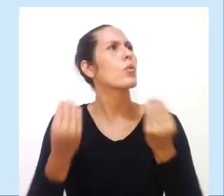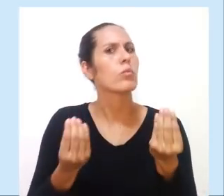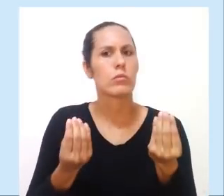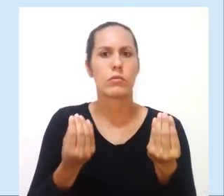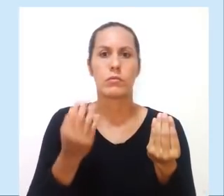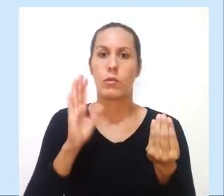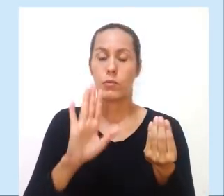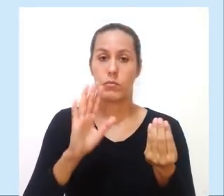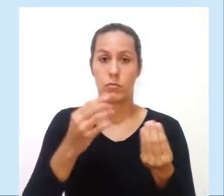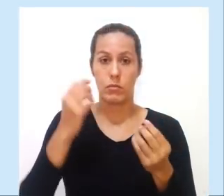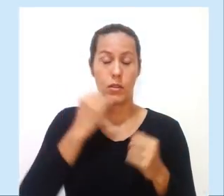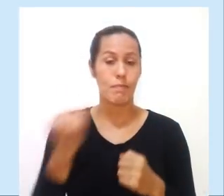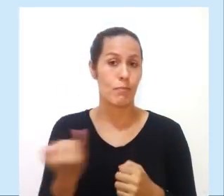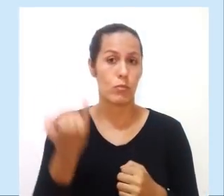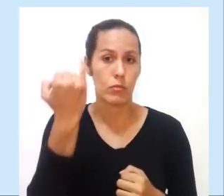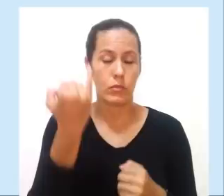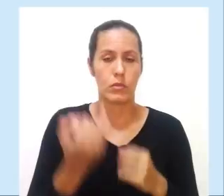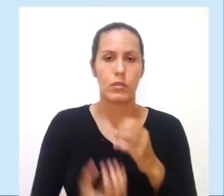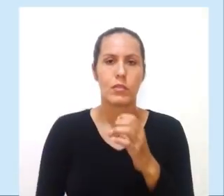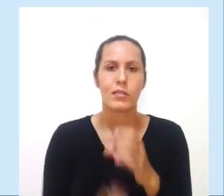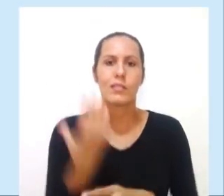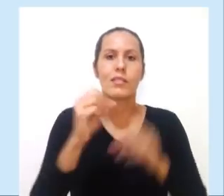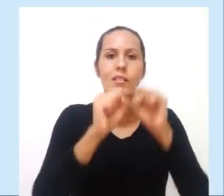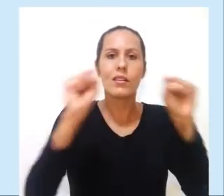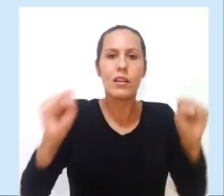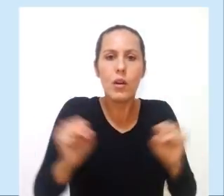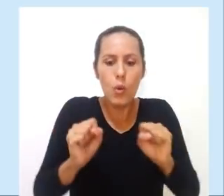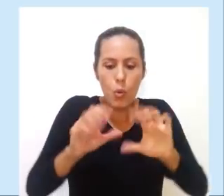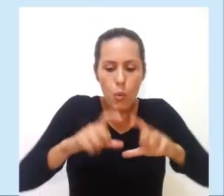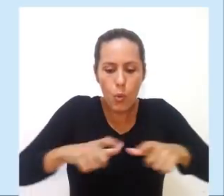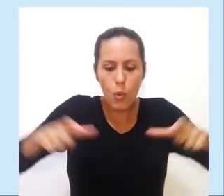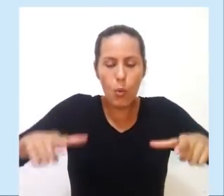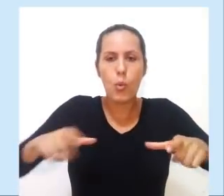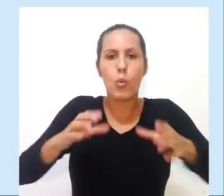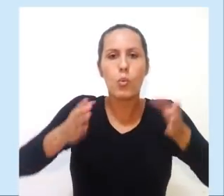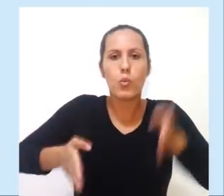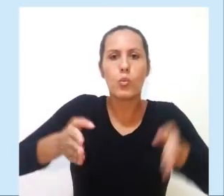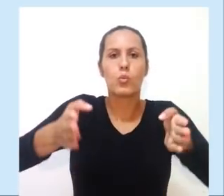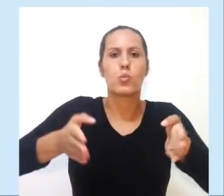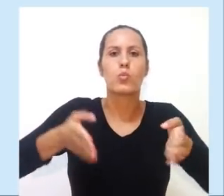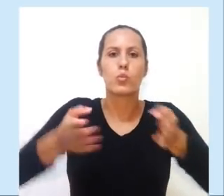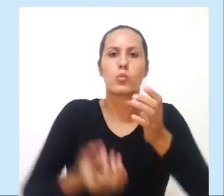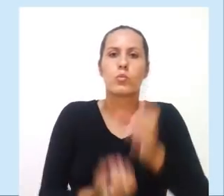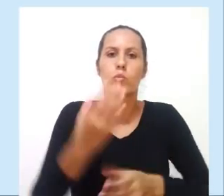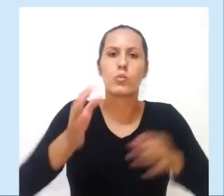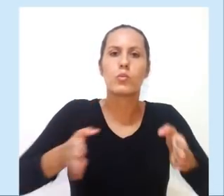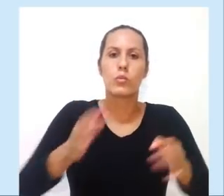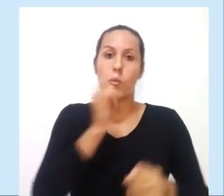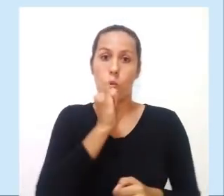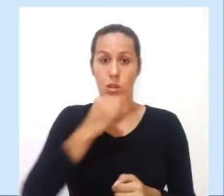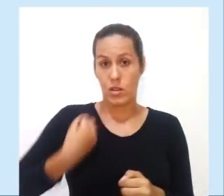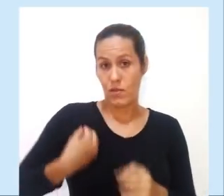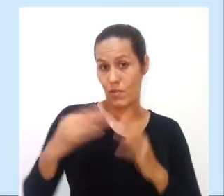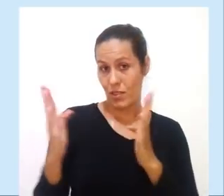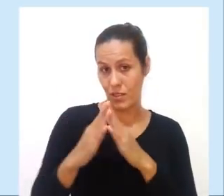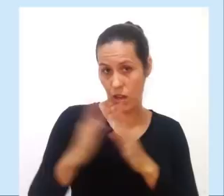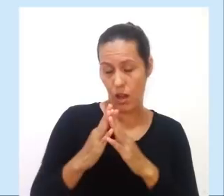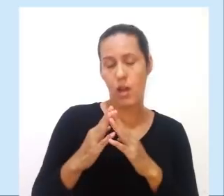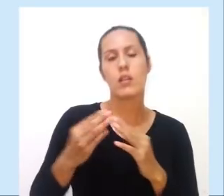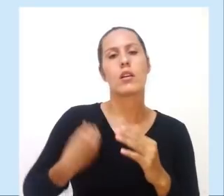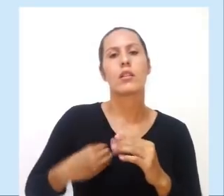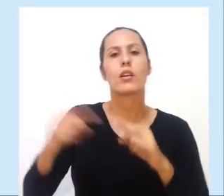se crie um circuito. Ele é quem vai determinar segurança ou não. Por exemplo, nós temos em casa o contador. O